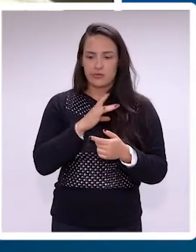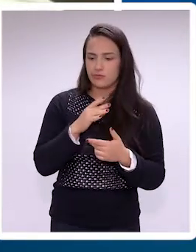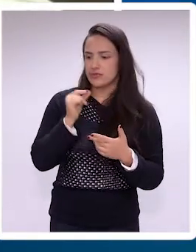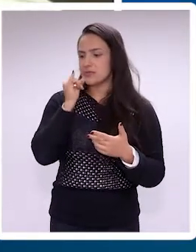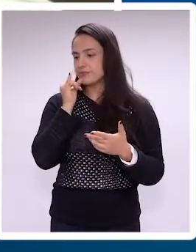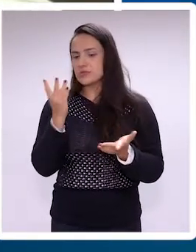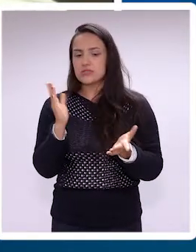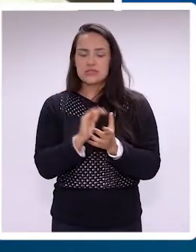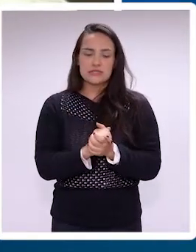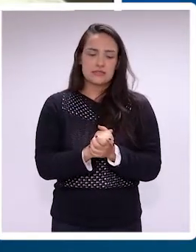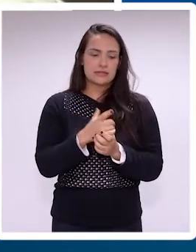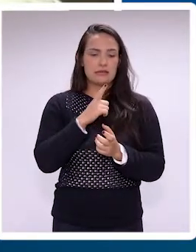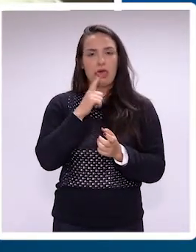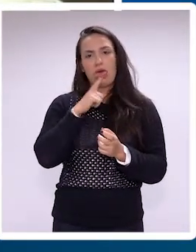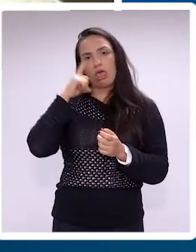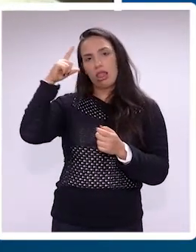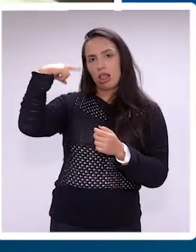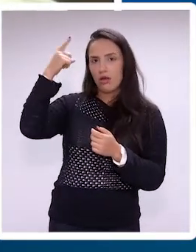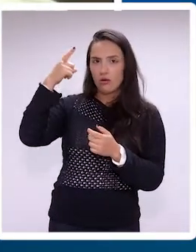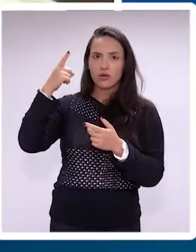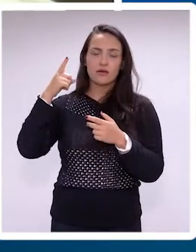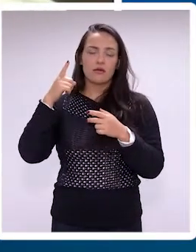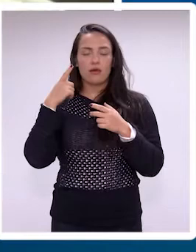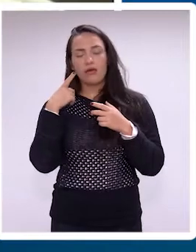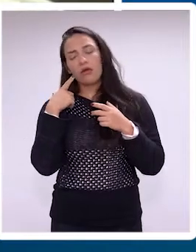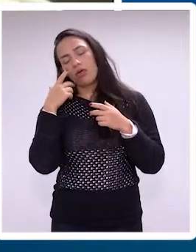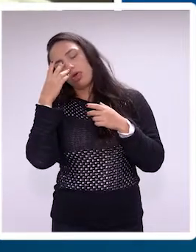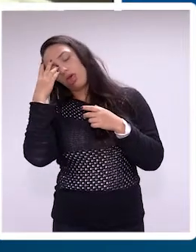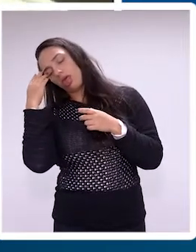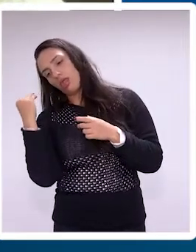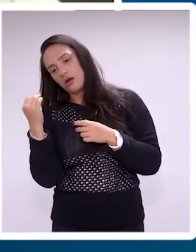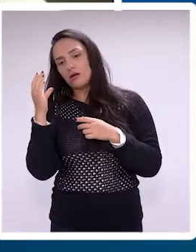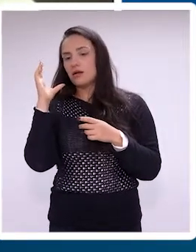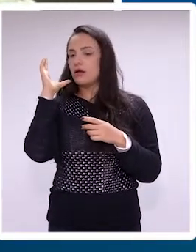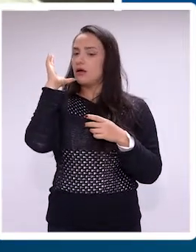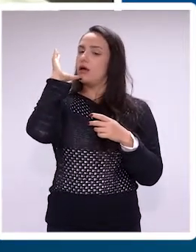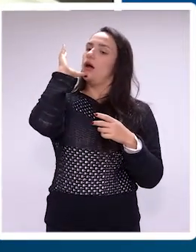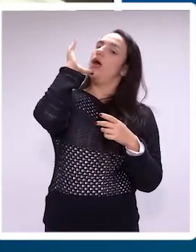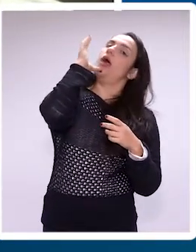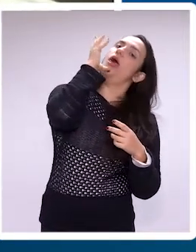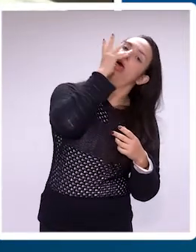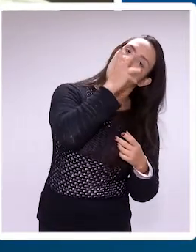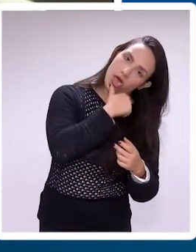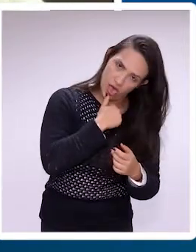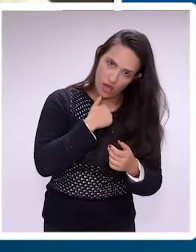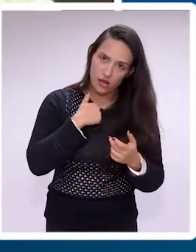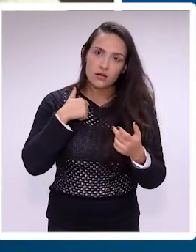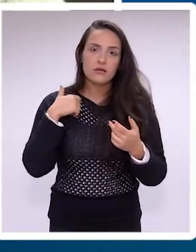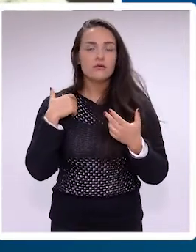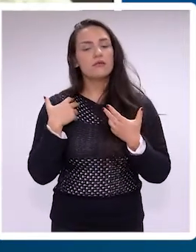demência, que a pessoa vai ficar com o pensamento mais cansada, né?